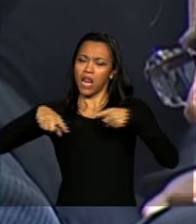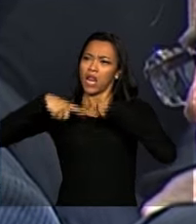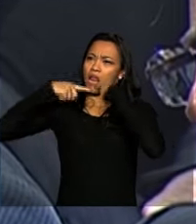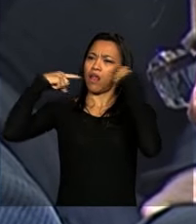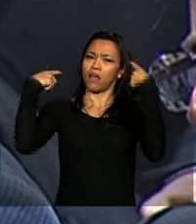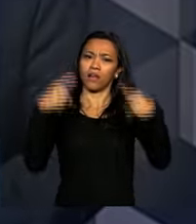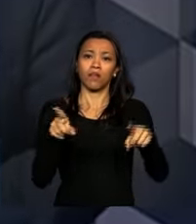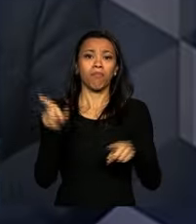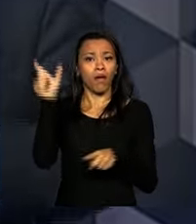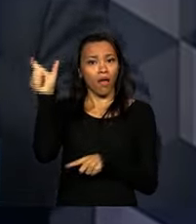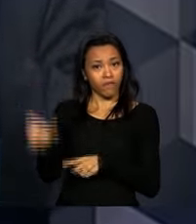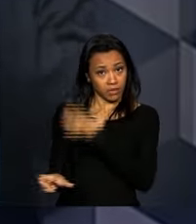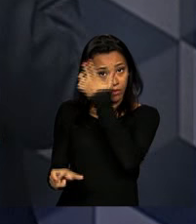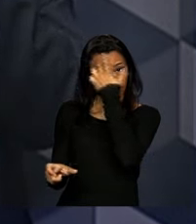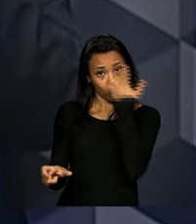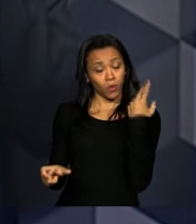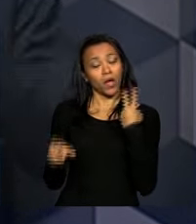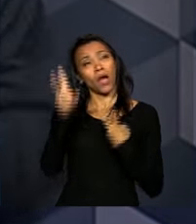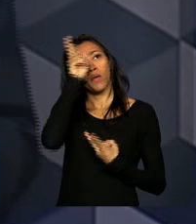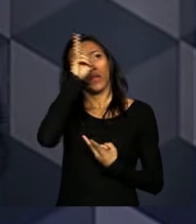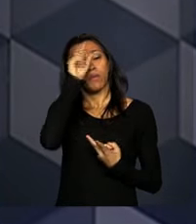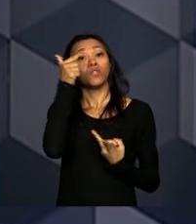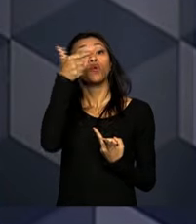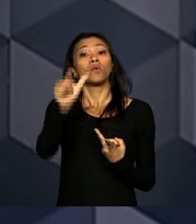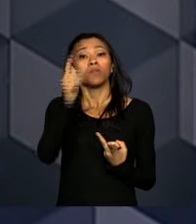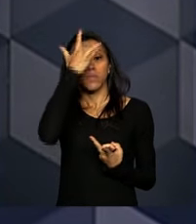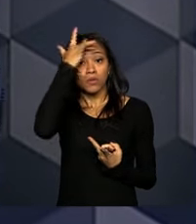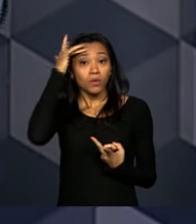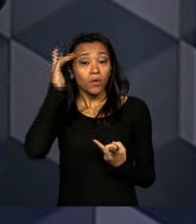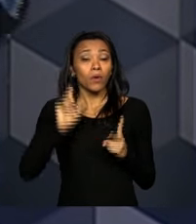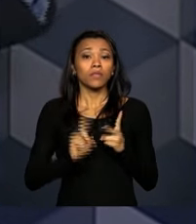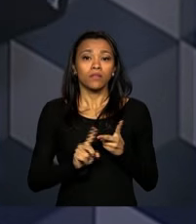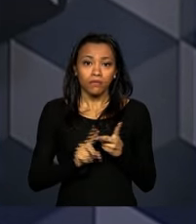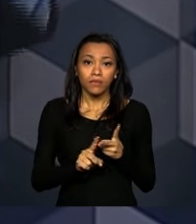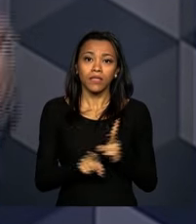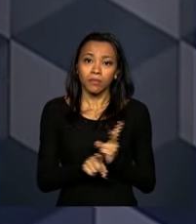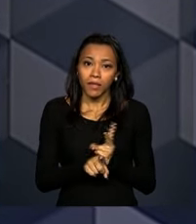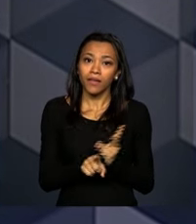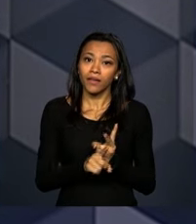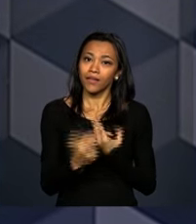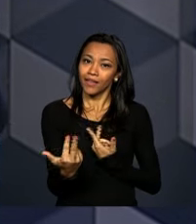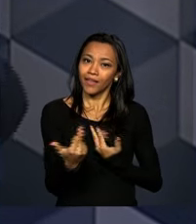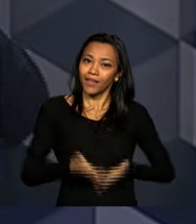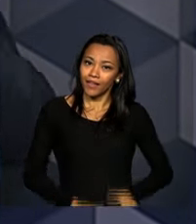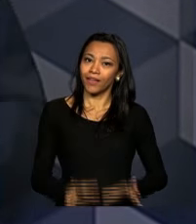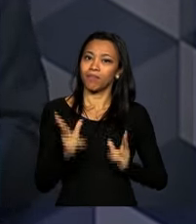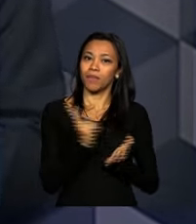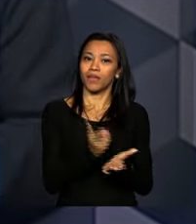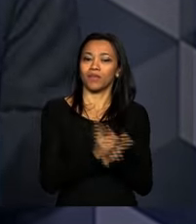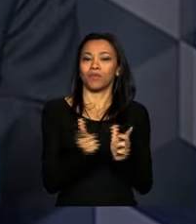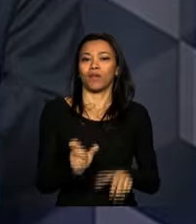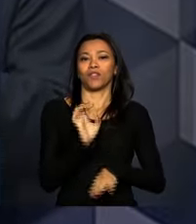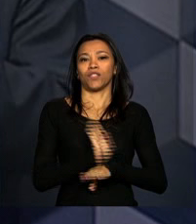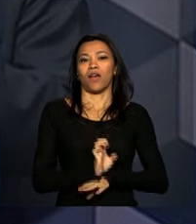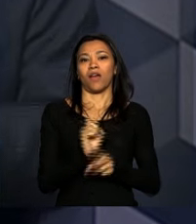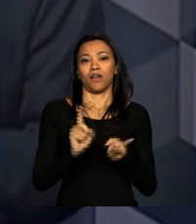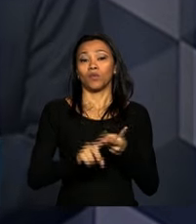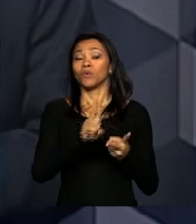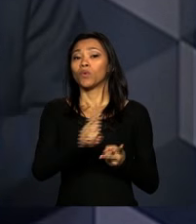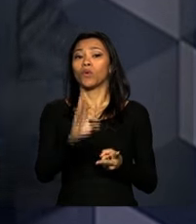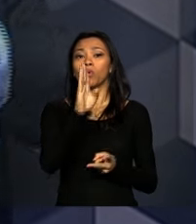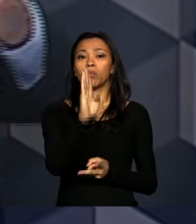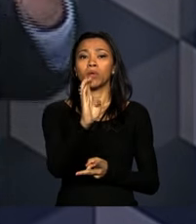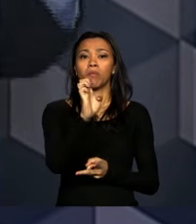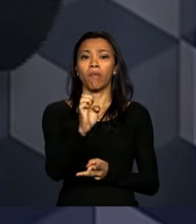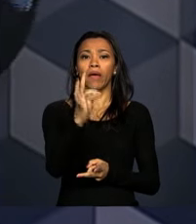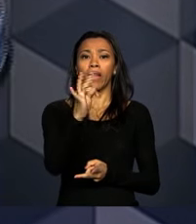da fome. Veio ao meu coração e à minha memória o meu querido conterrâneo bocaiuvense, o Herbert de Souza, o Betinho,